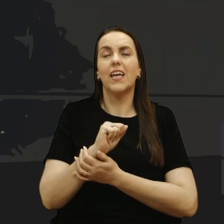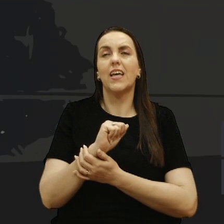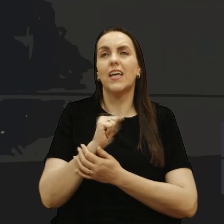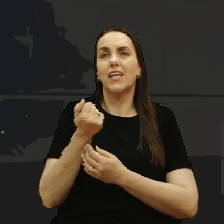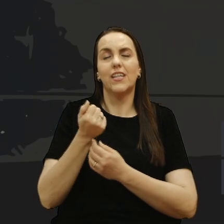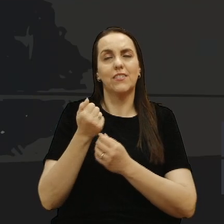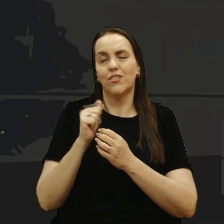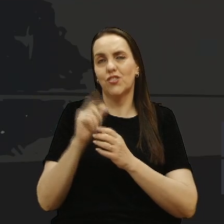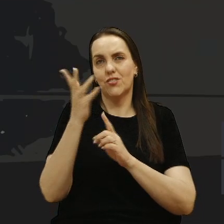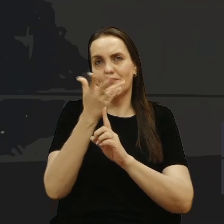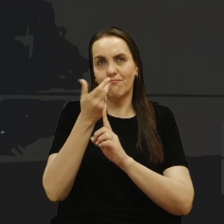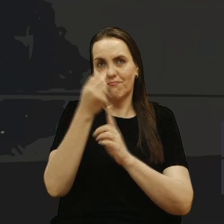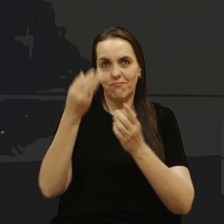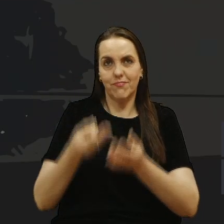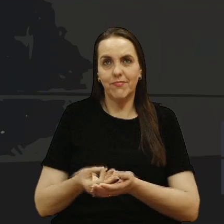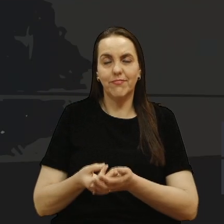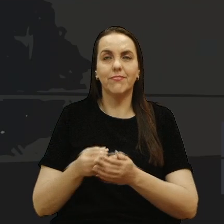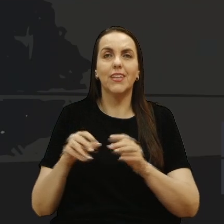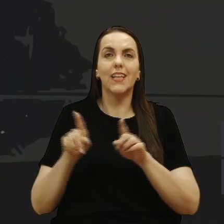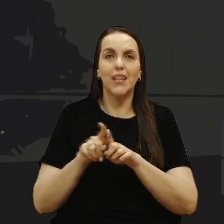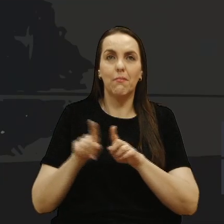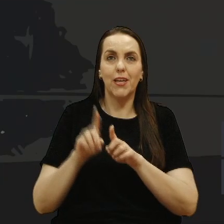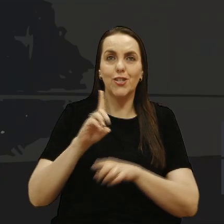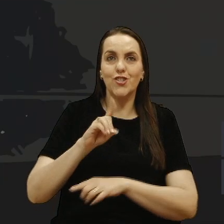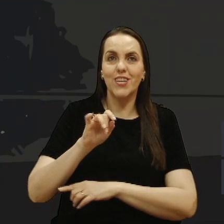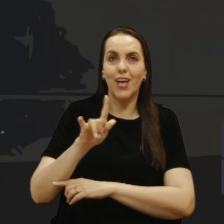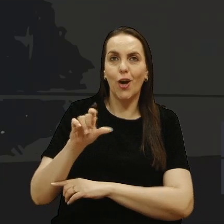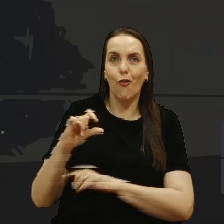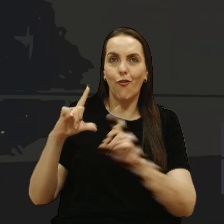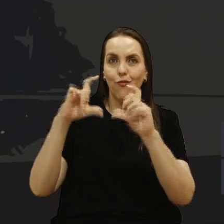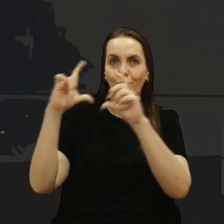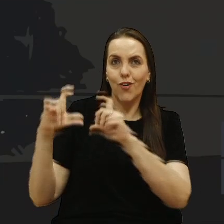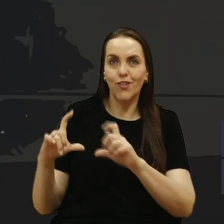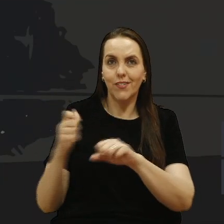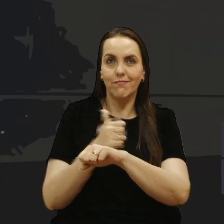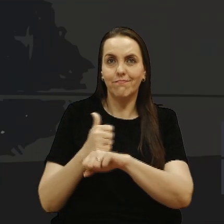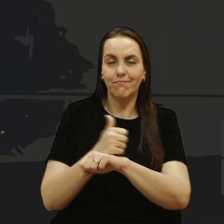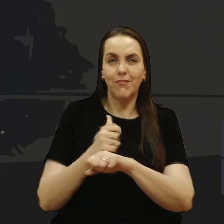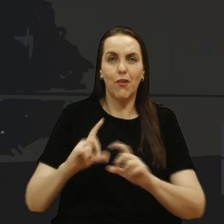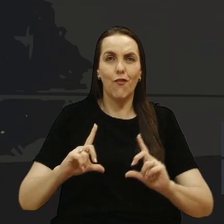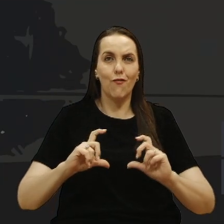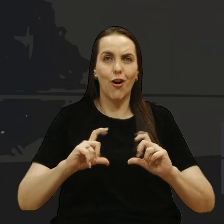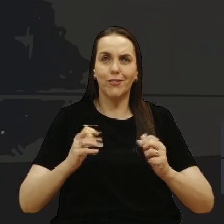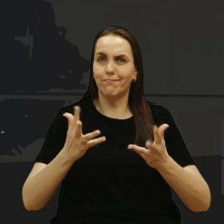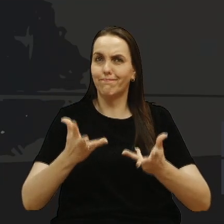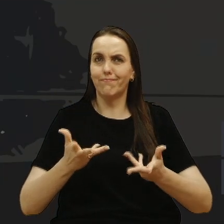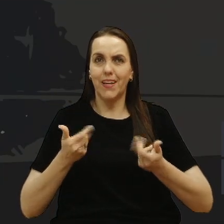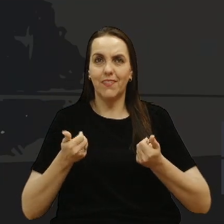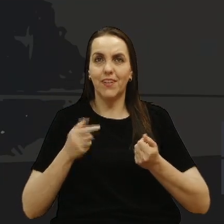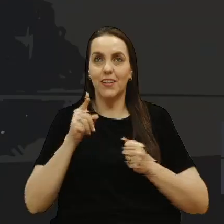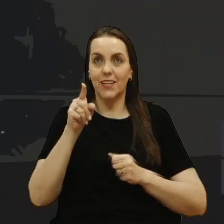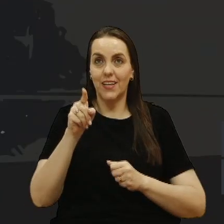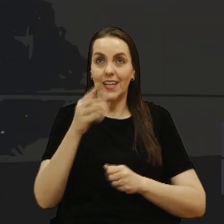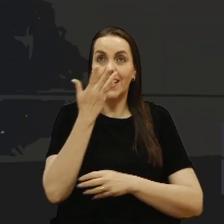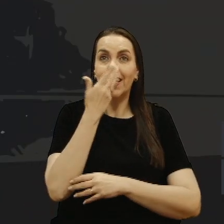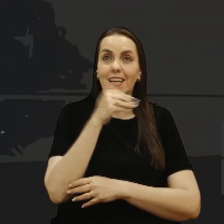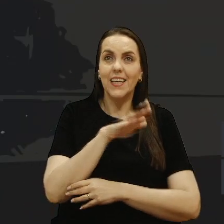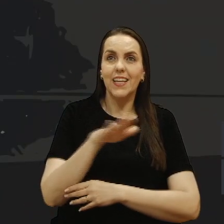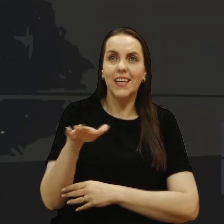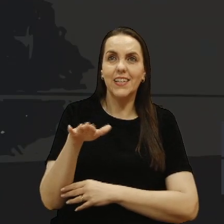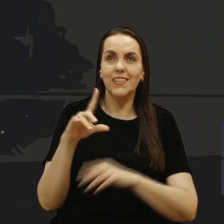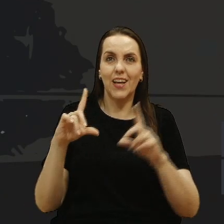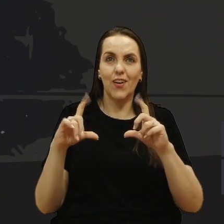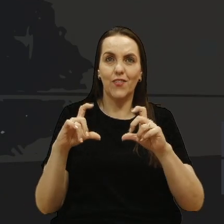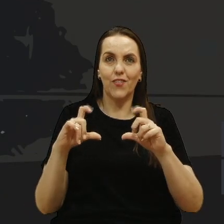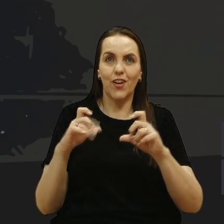ao Diego Viesili, fotógrafo, as fotos estão incríveis, e as crianças que estão nessas fotos, né,